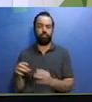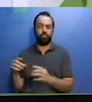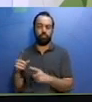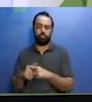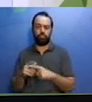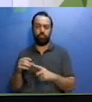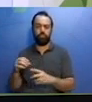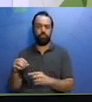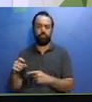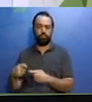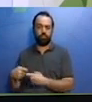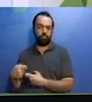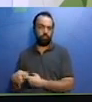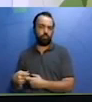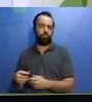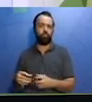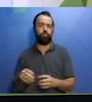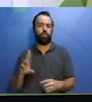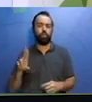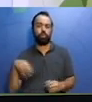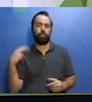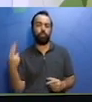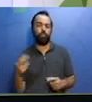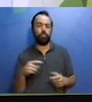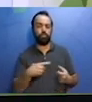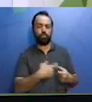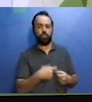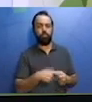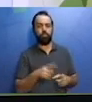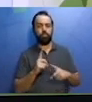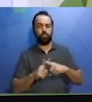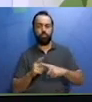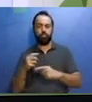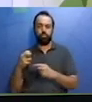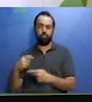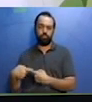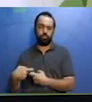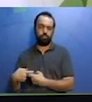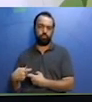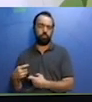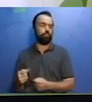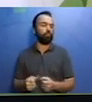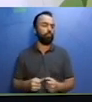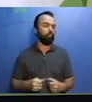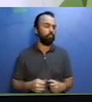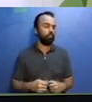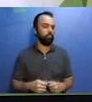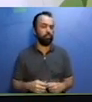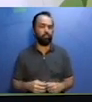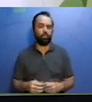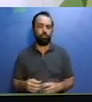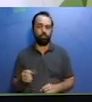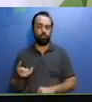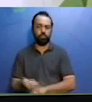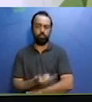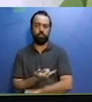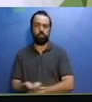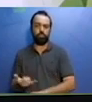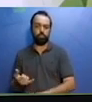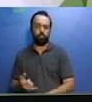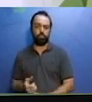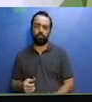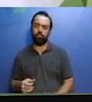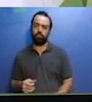ou de um sólido em um outro sólido, como exemplo, areia e sal. Ela é uma técnica que não